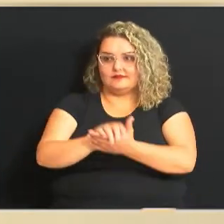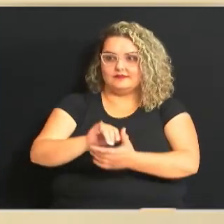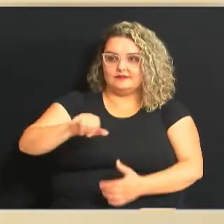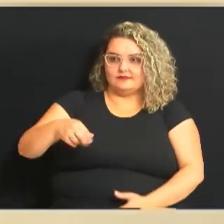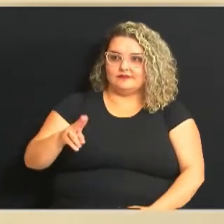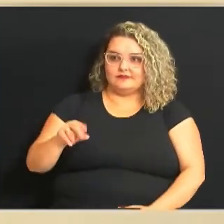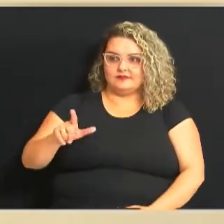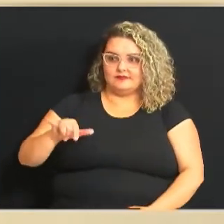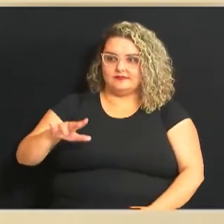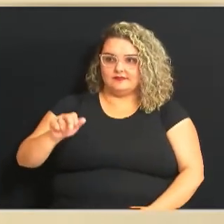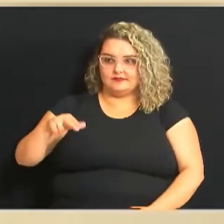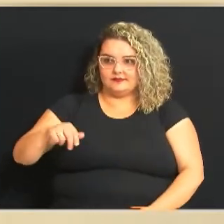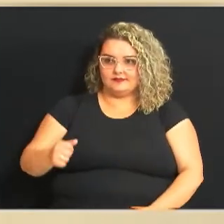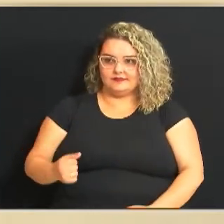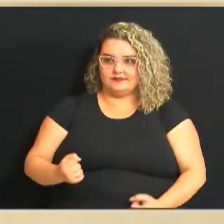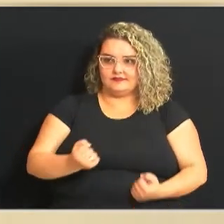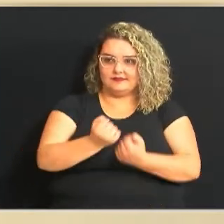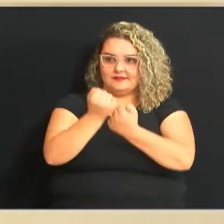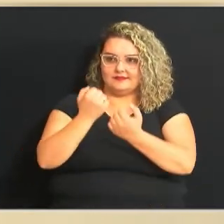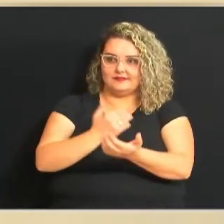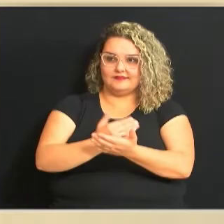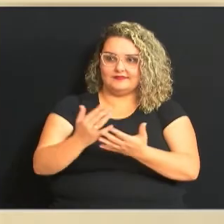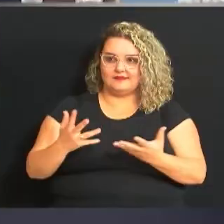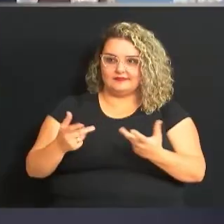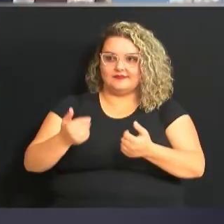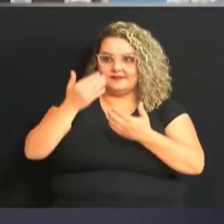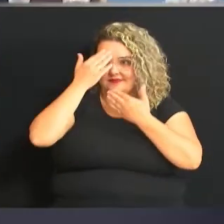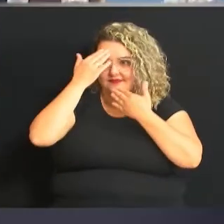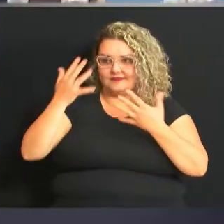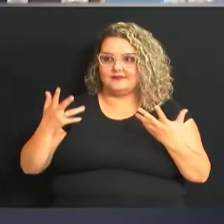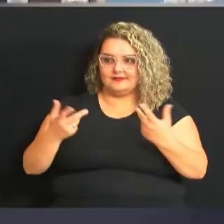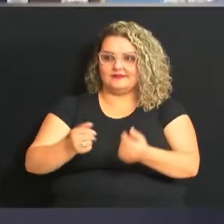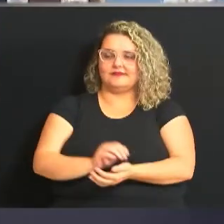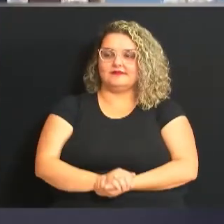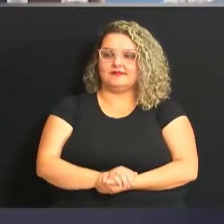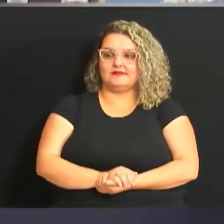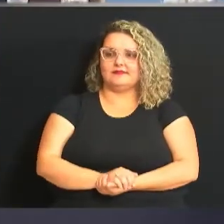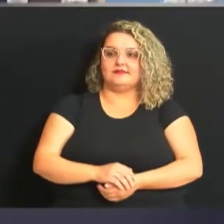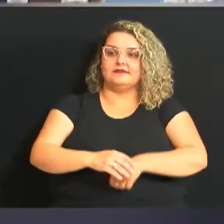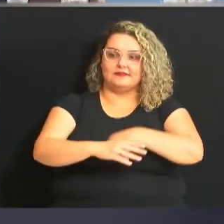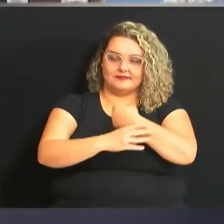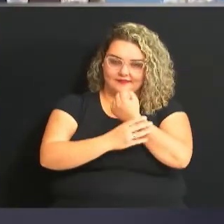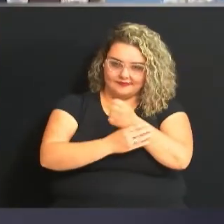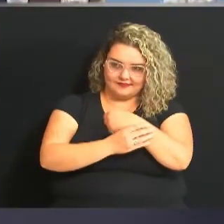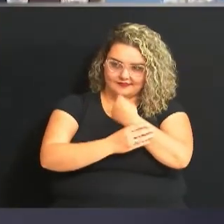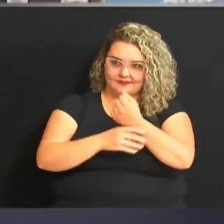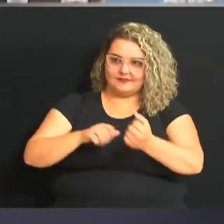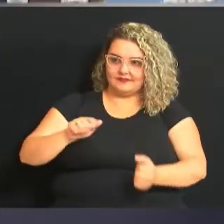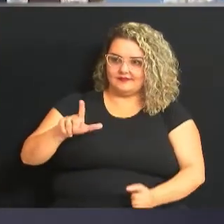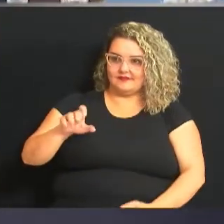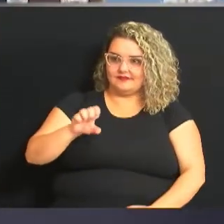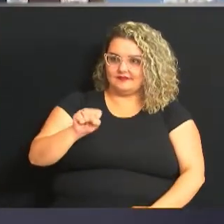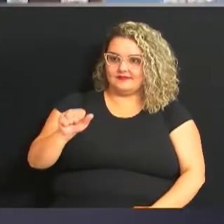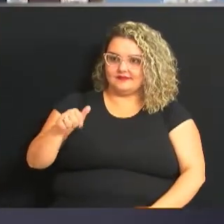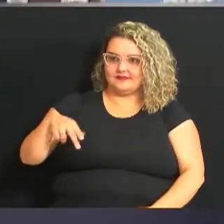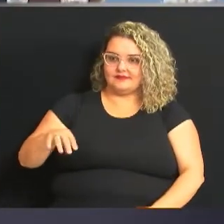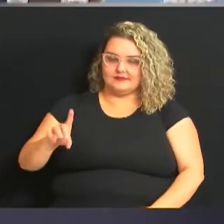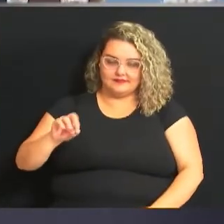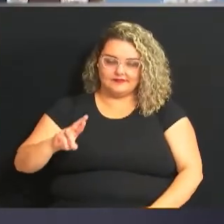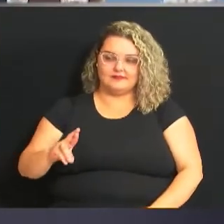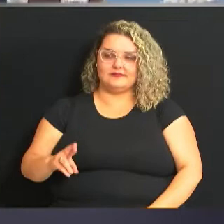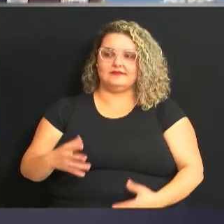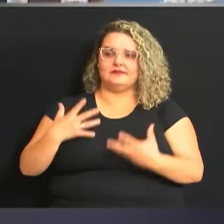e de outros materiais que são fundamentais para a atividade do Serviço Público de Saúde no país e